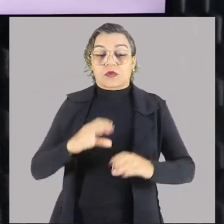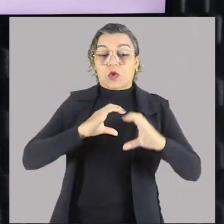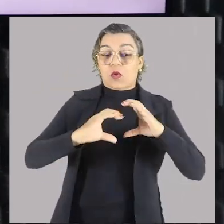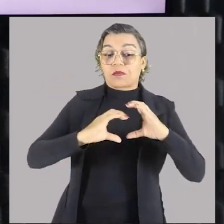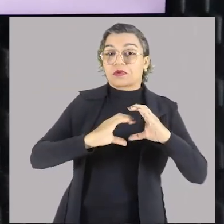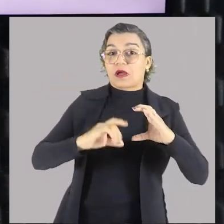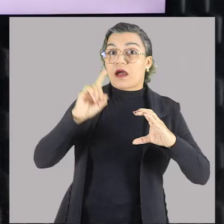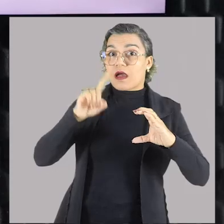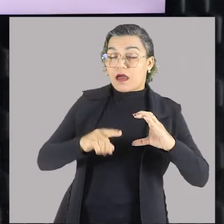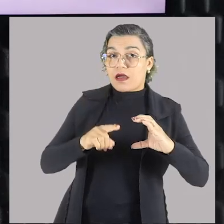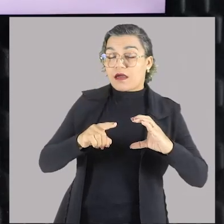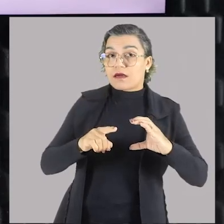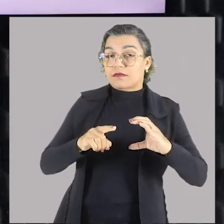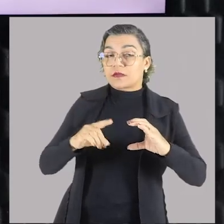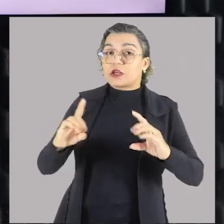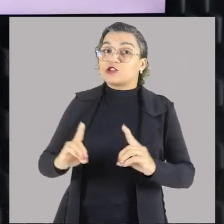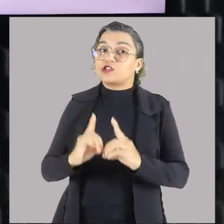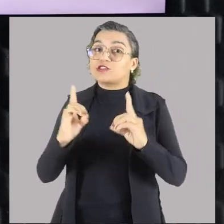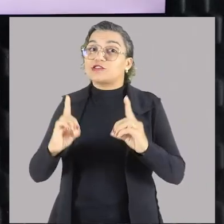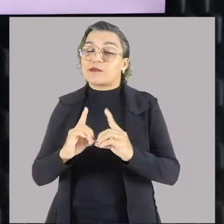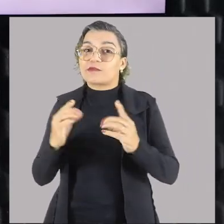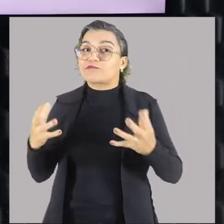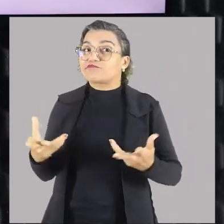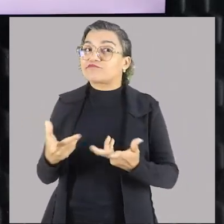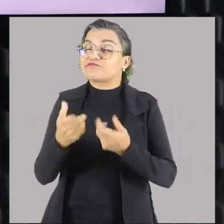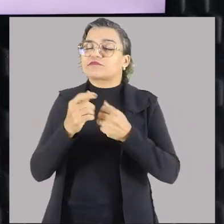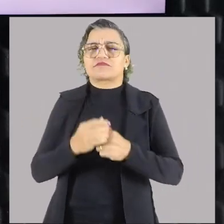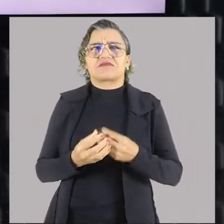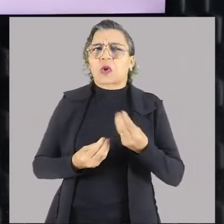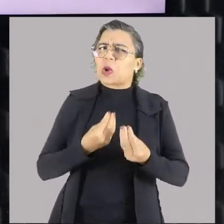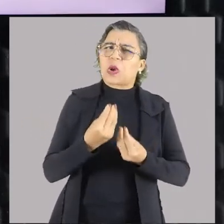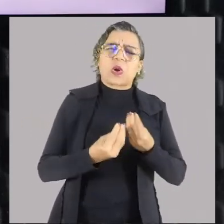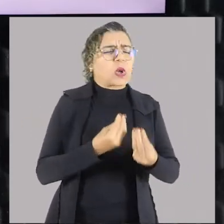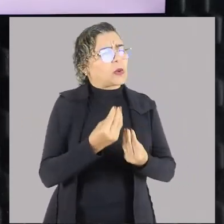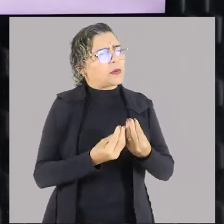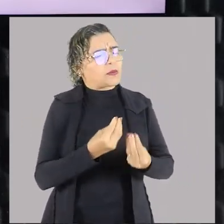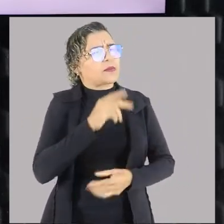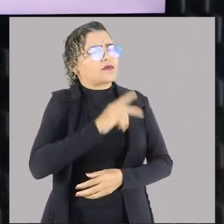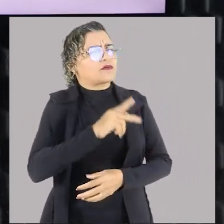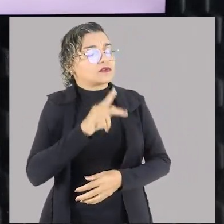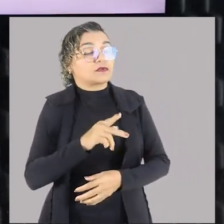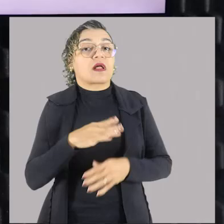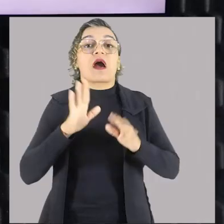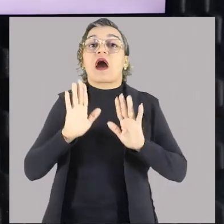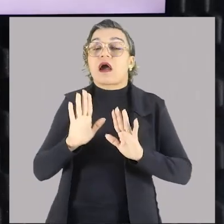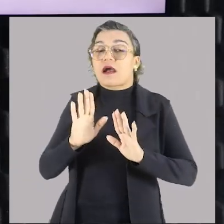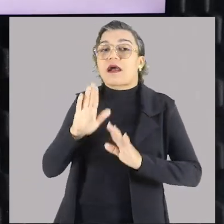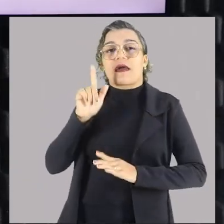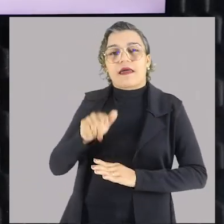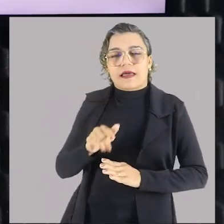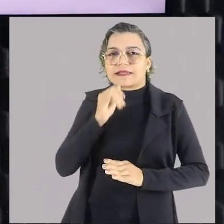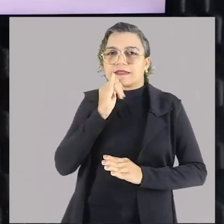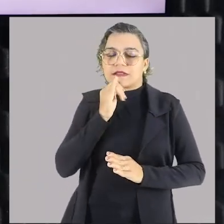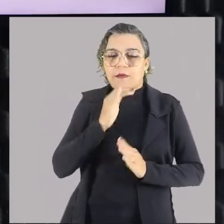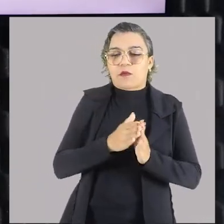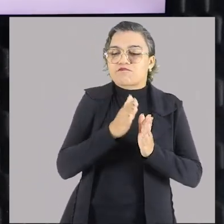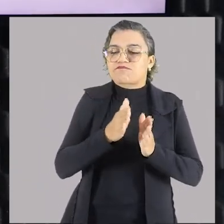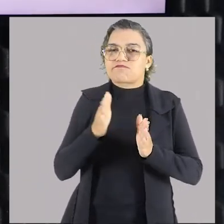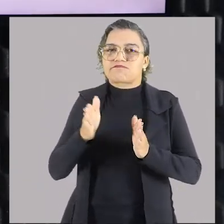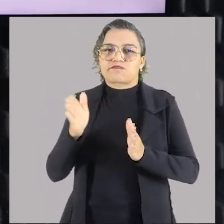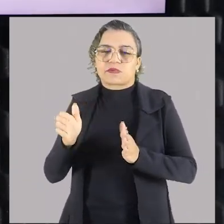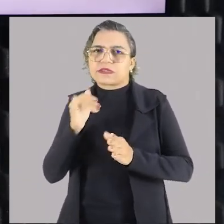é um processo dinâmico. Como assim, professora? É um processo que ele não tem um padrão